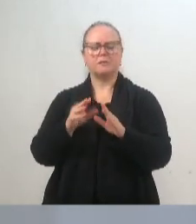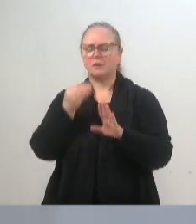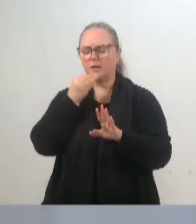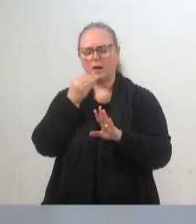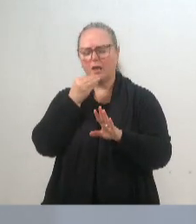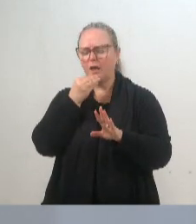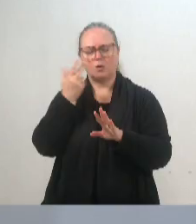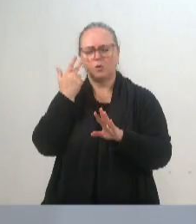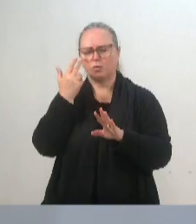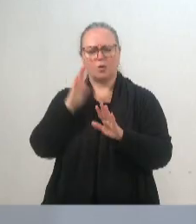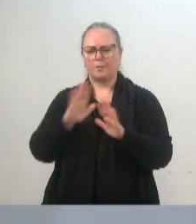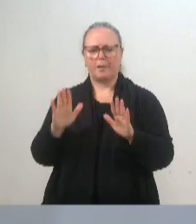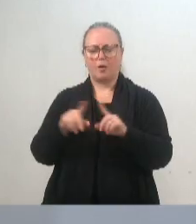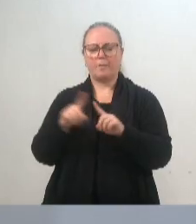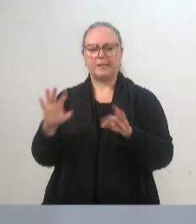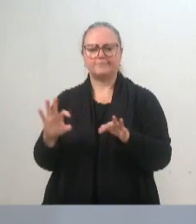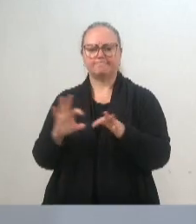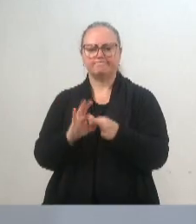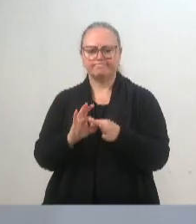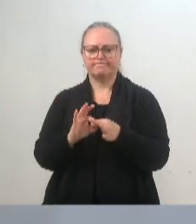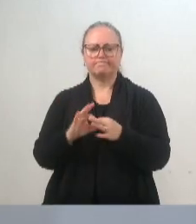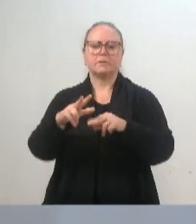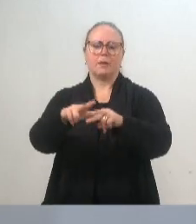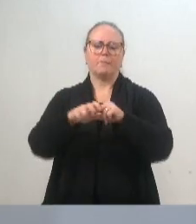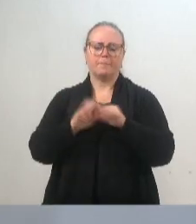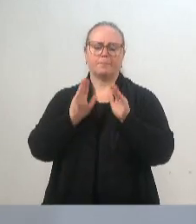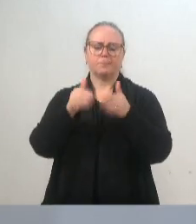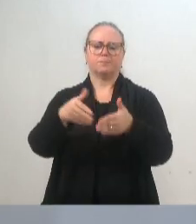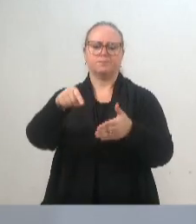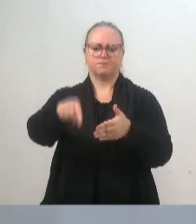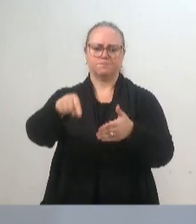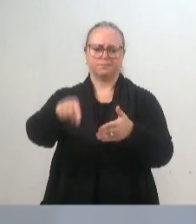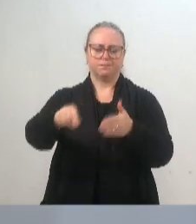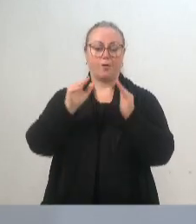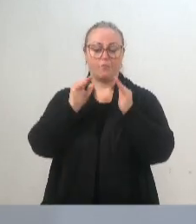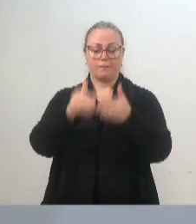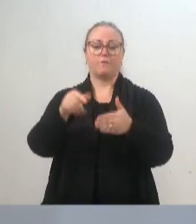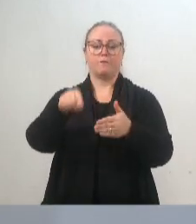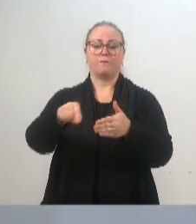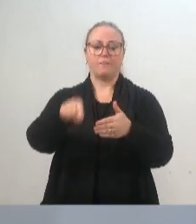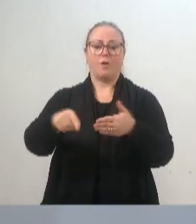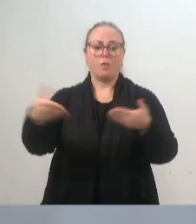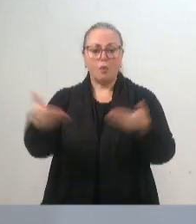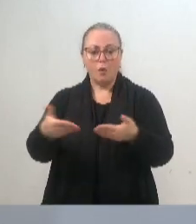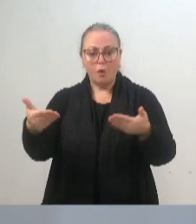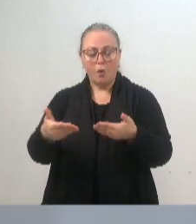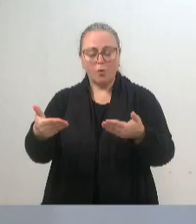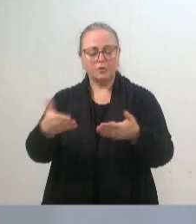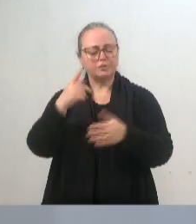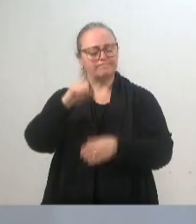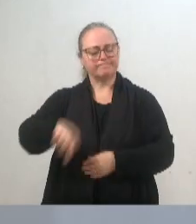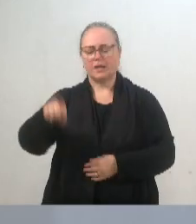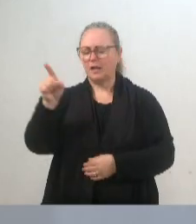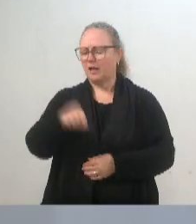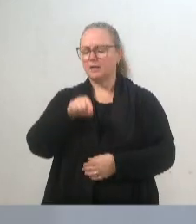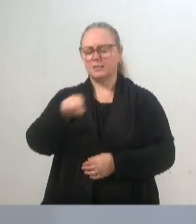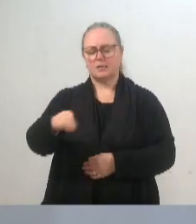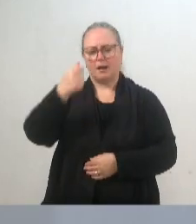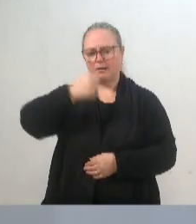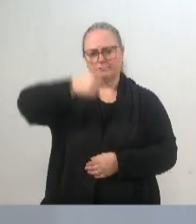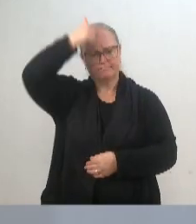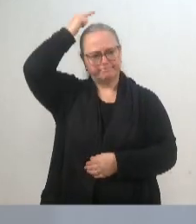movimentos partidários e se juntar por causas. E a causa mais sensata hoje no Brasil é uma